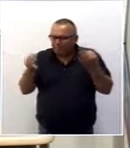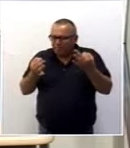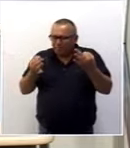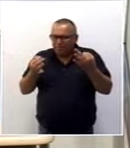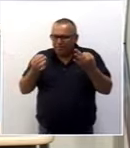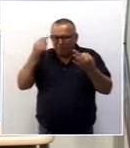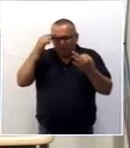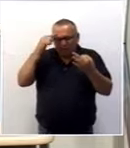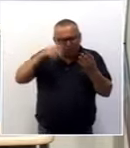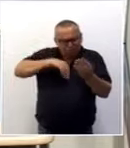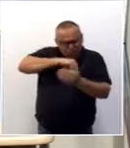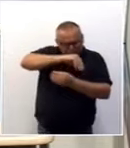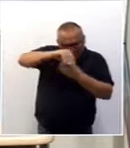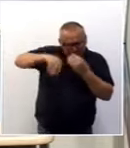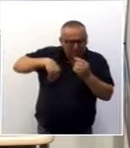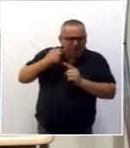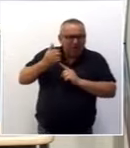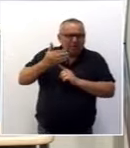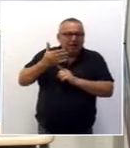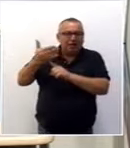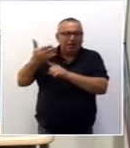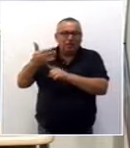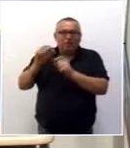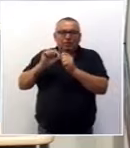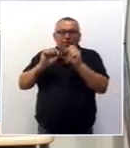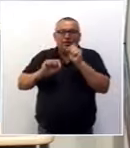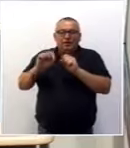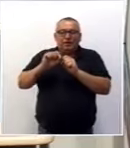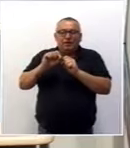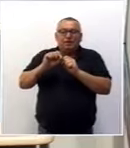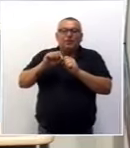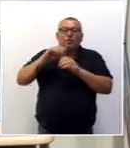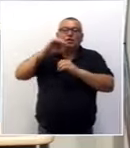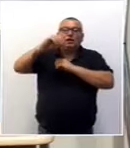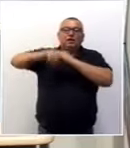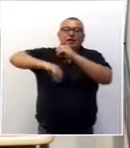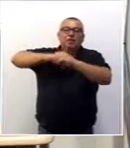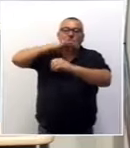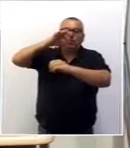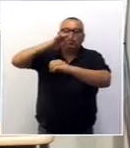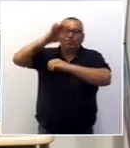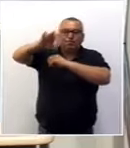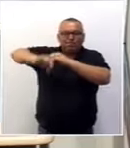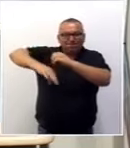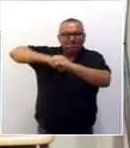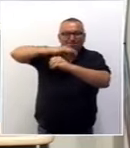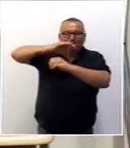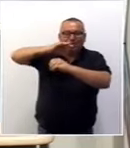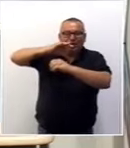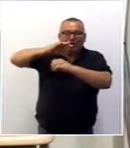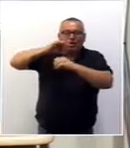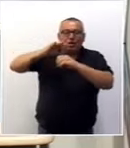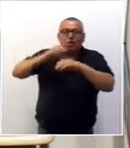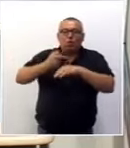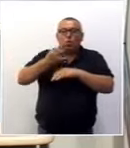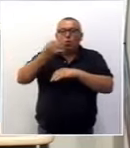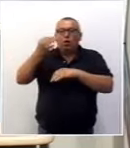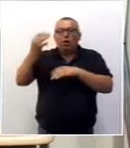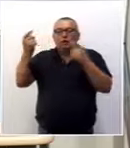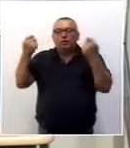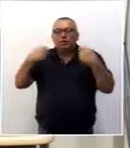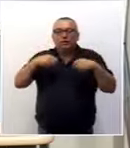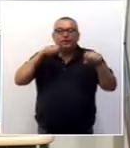tecnologia envolvida para fazer aqueles sistemas dos satélites, né? Quanto que a gente precisa formar